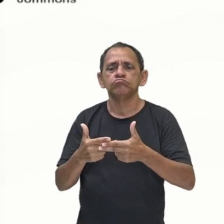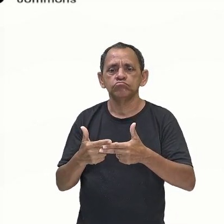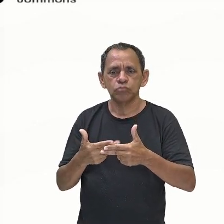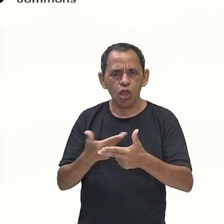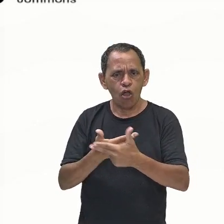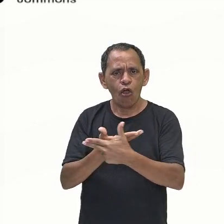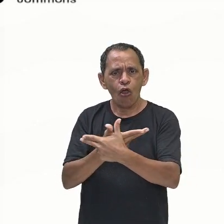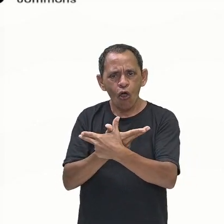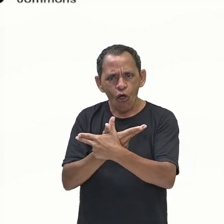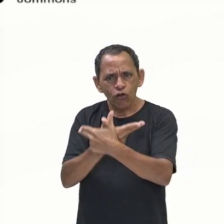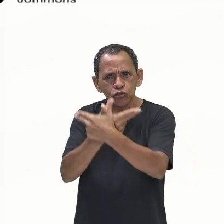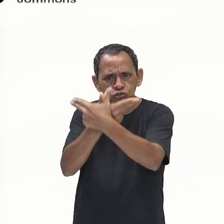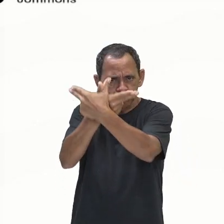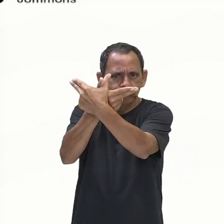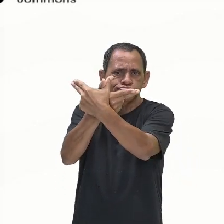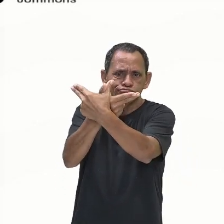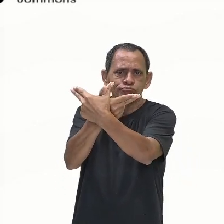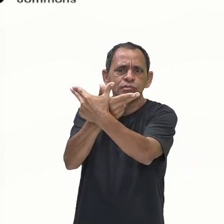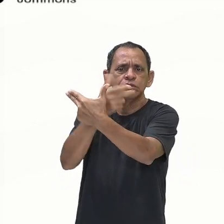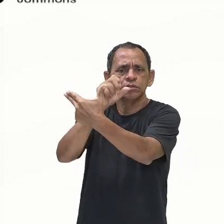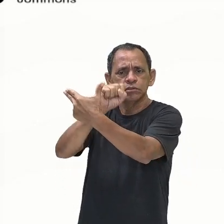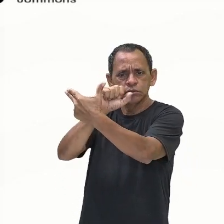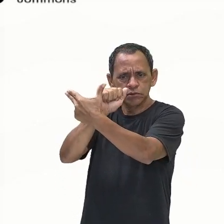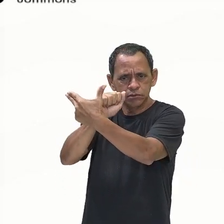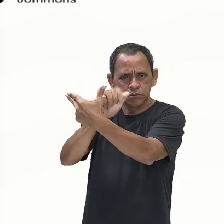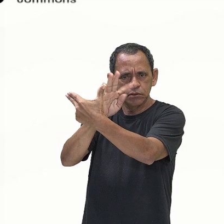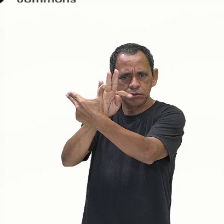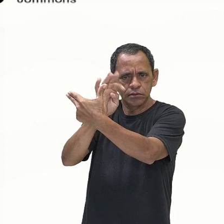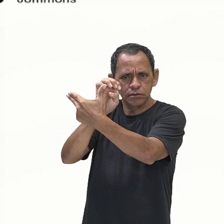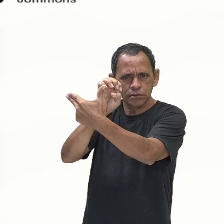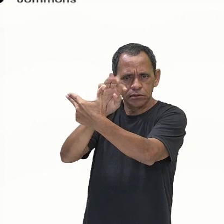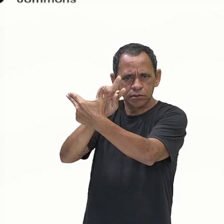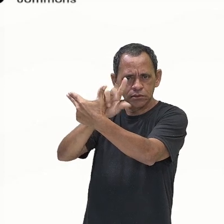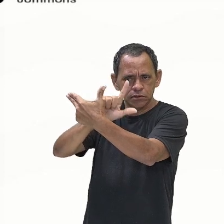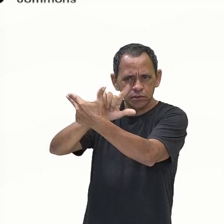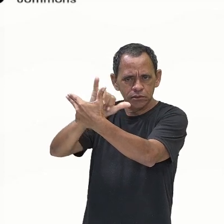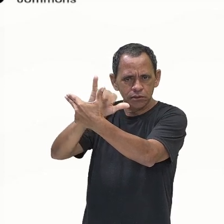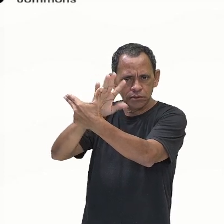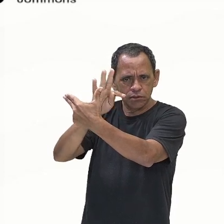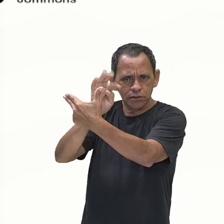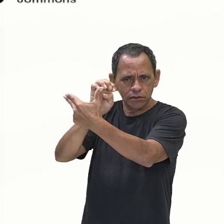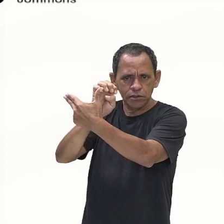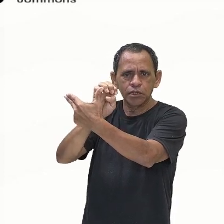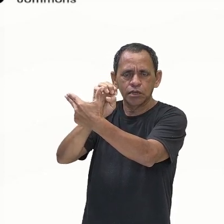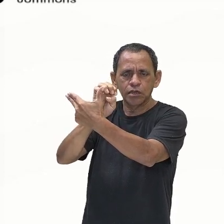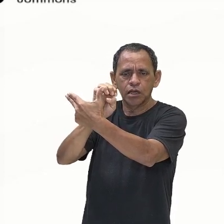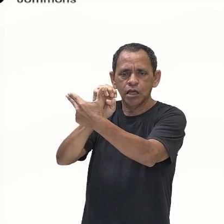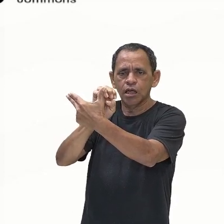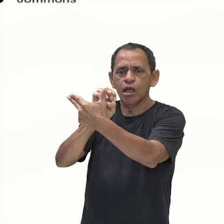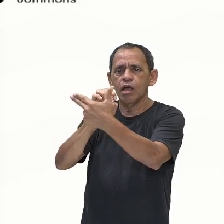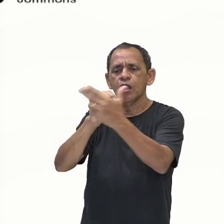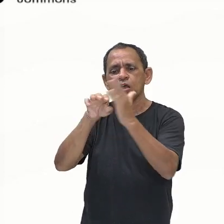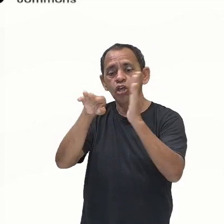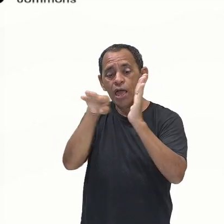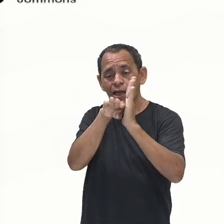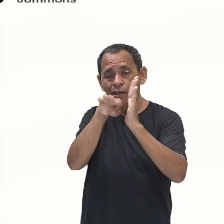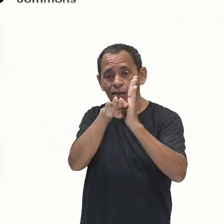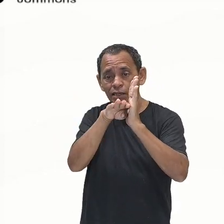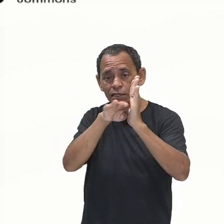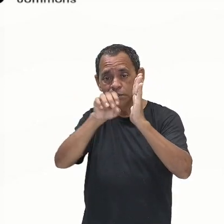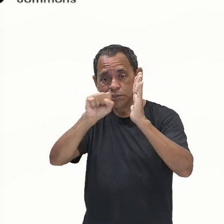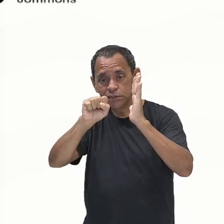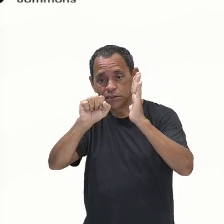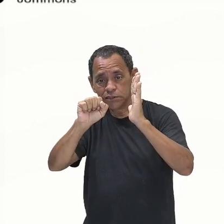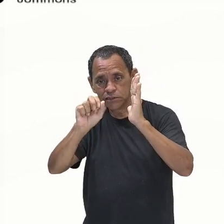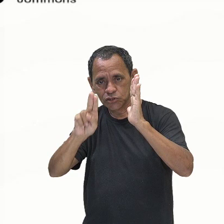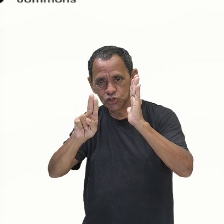imagens geradas lá de um nível orbital, tá? E isso aqui, ó, você deve se lembrar, né? Na geografia a